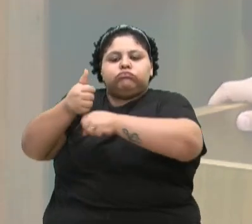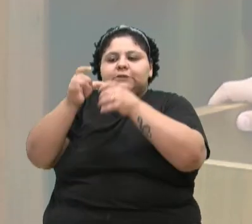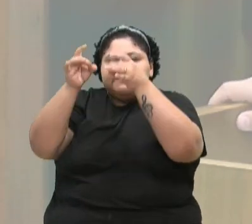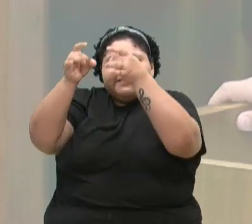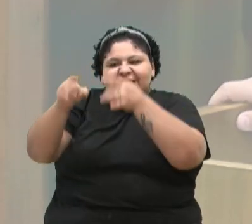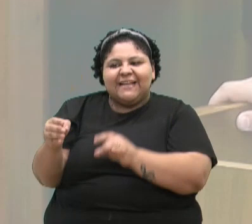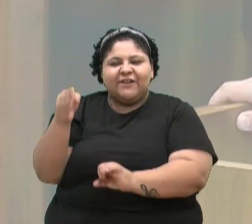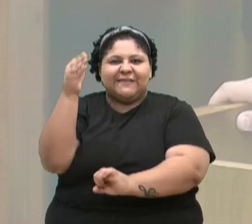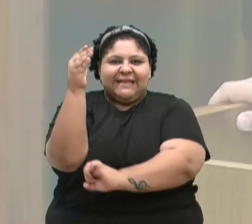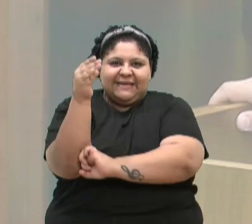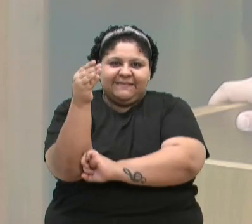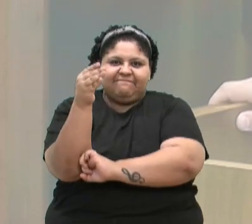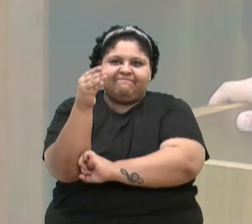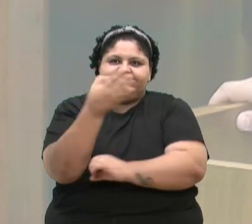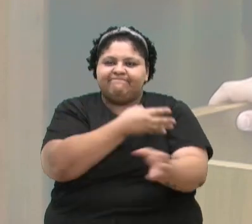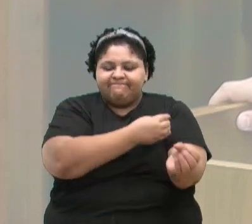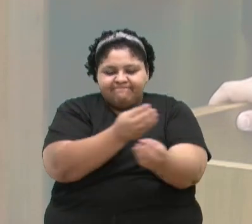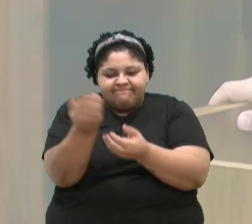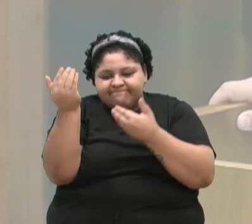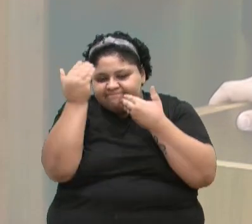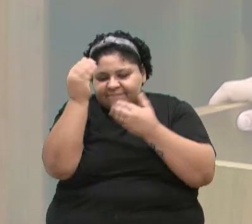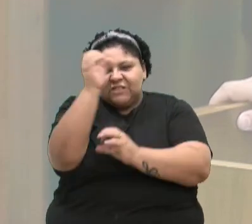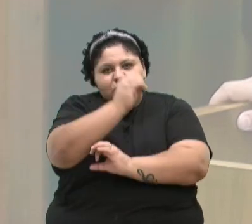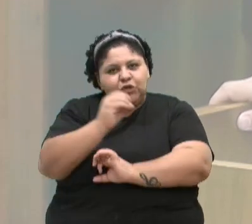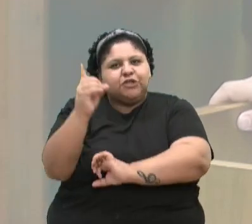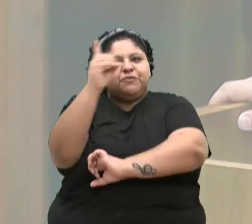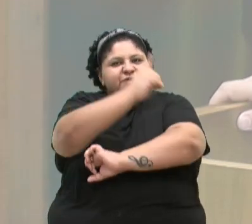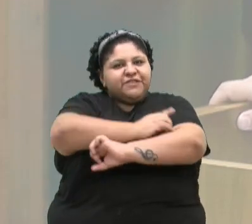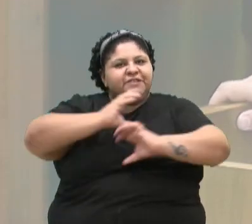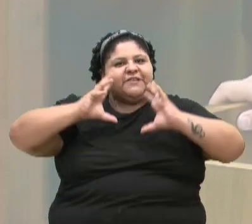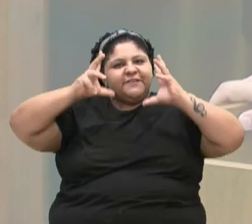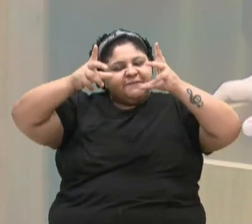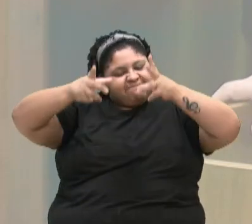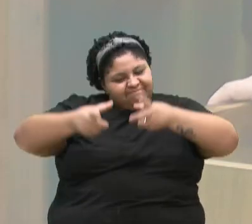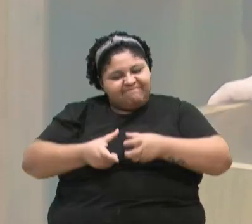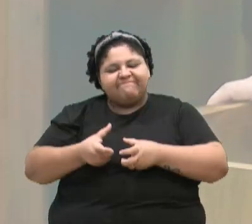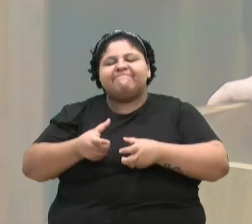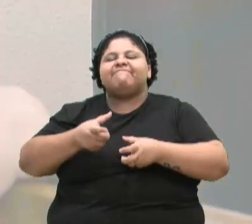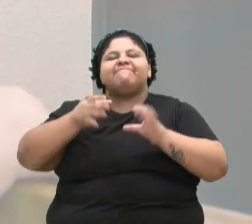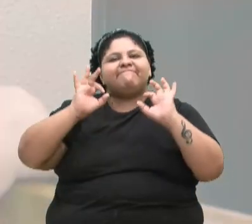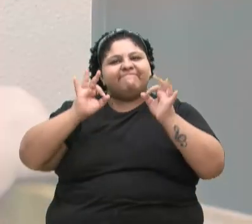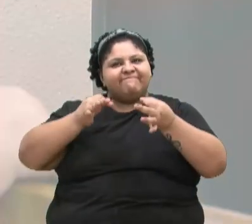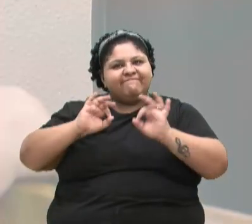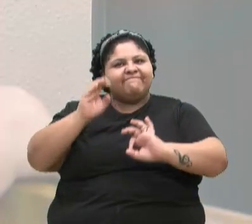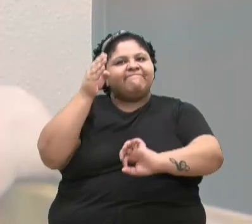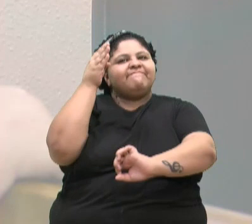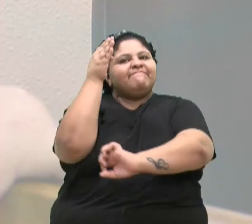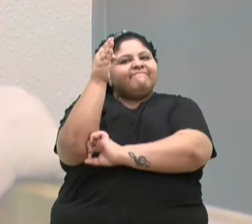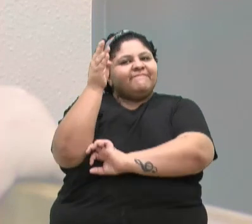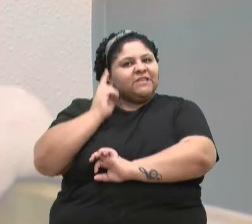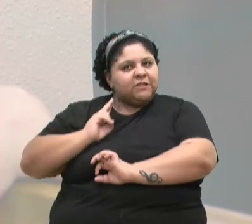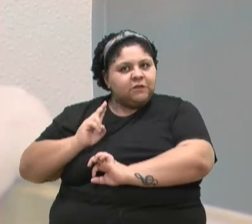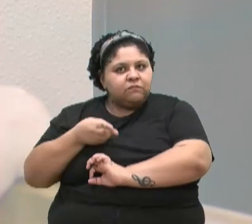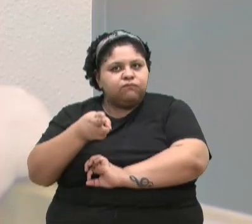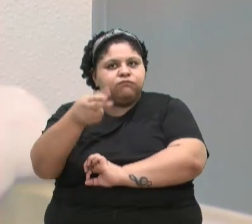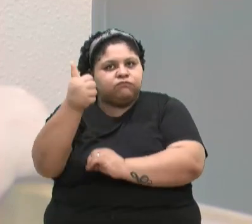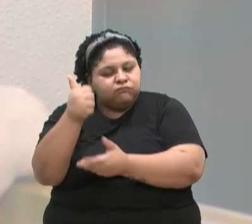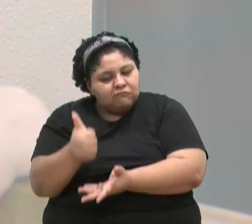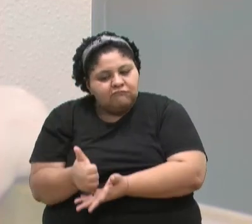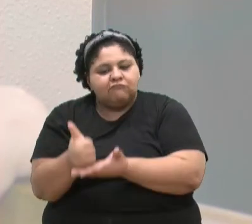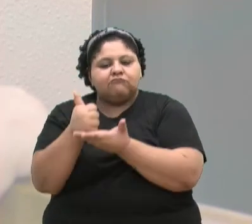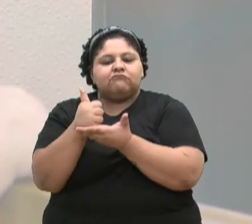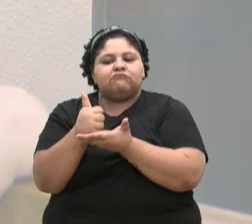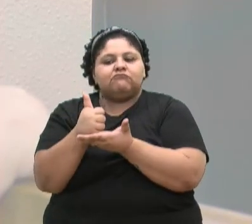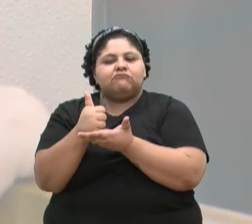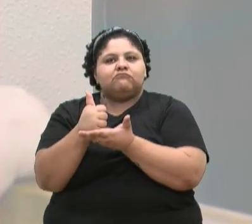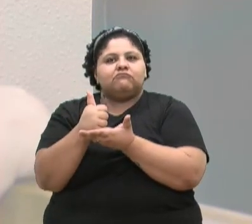hotelaria. Muito obrigado, um ótimo dia a todos e tenho certeza que o Blue Tree continuará colaborando e servindo